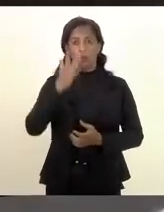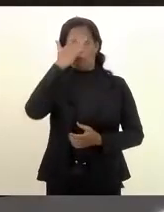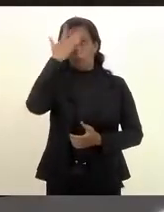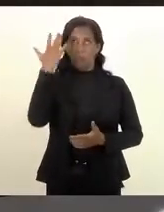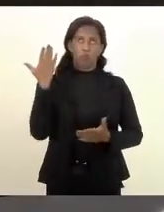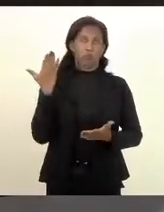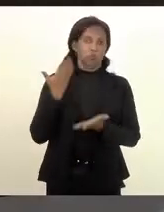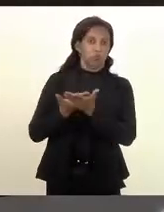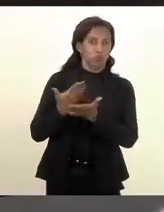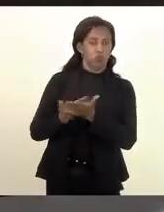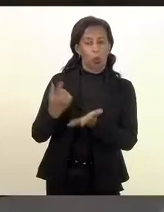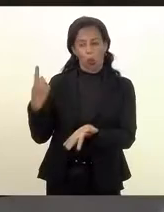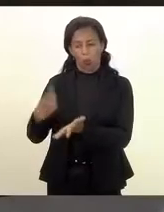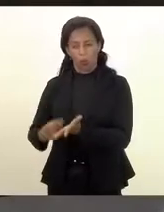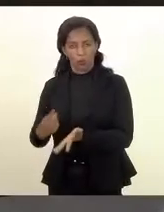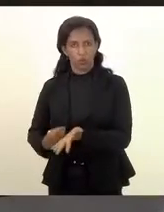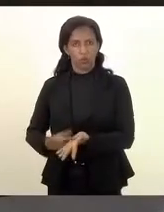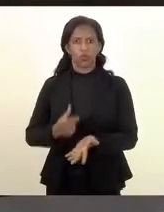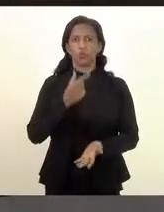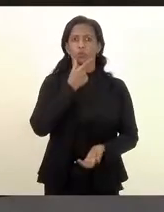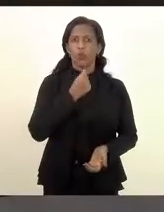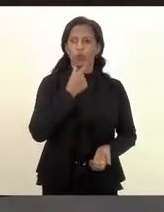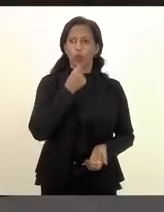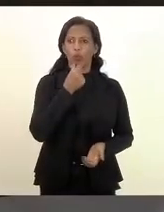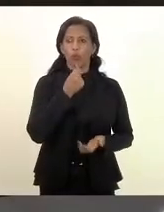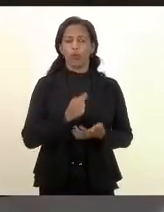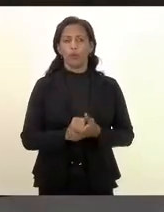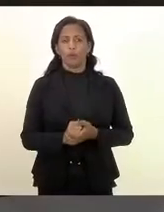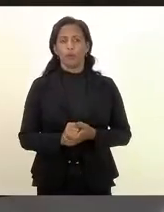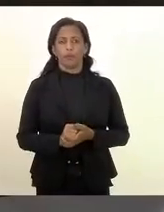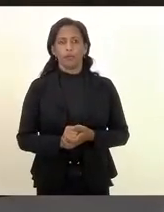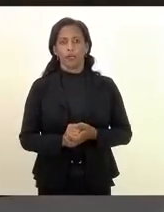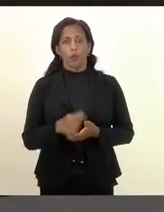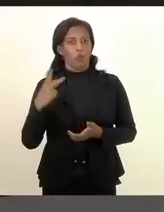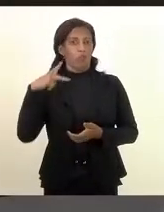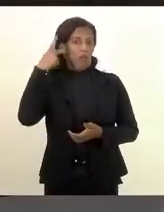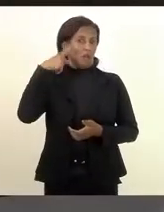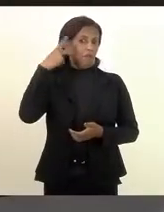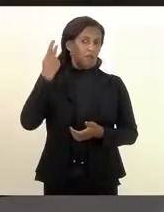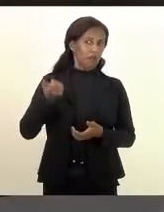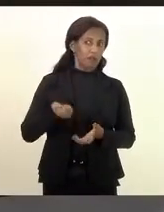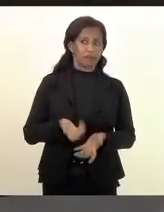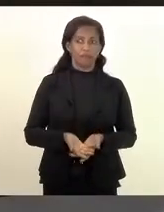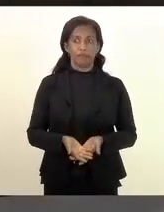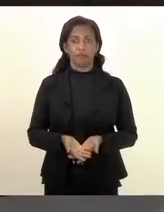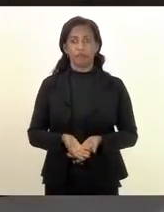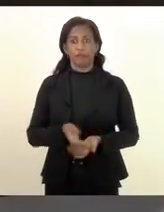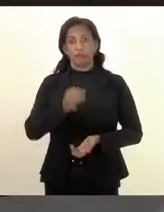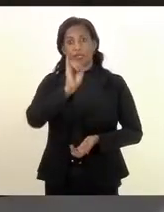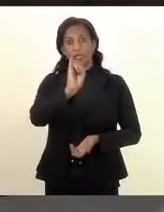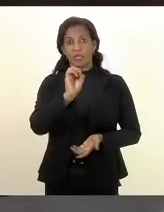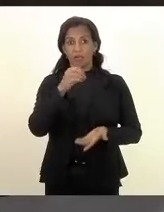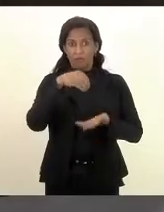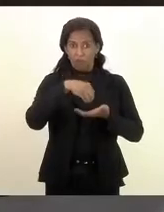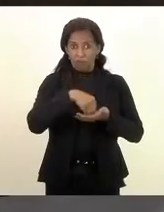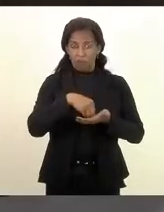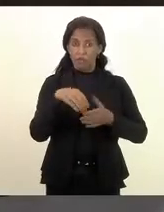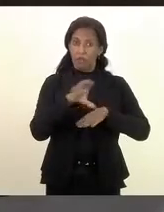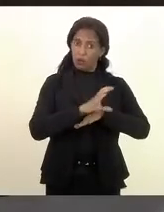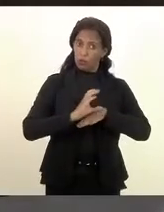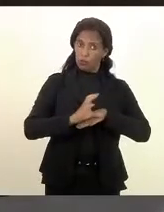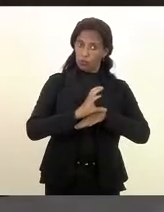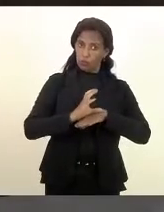estudioso um comprometido um homem que um parlamentar se isso está na constituição isso